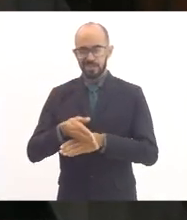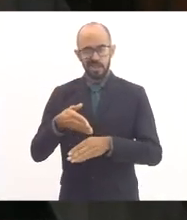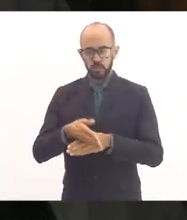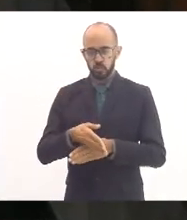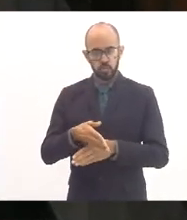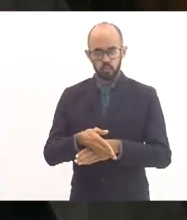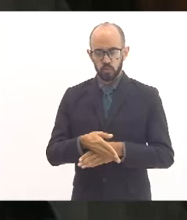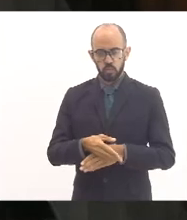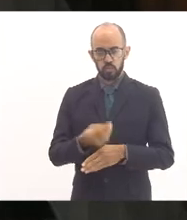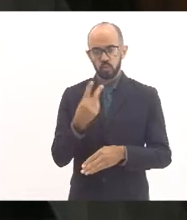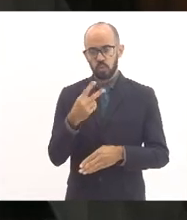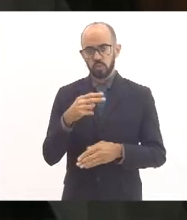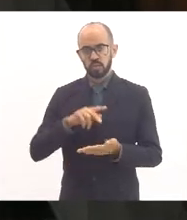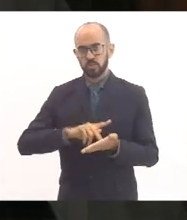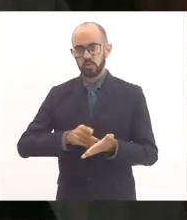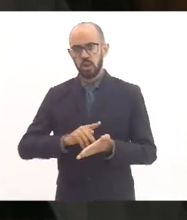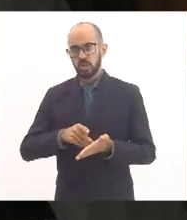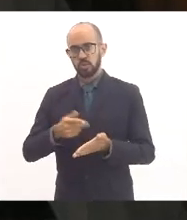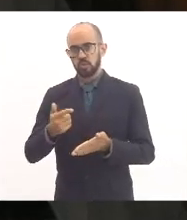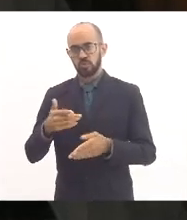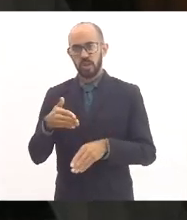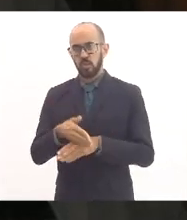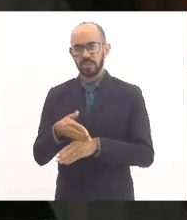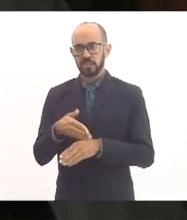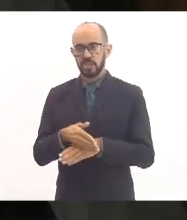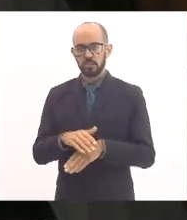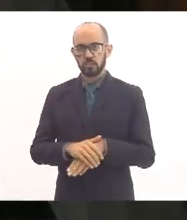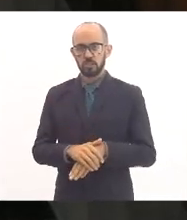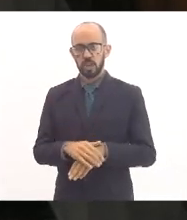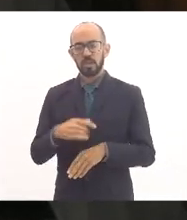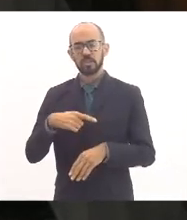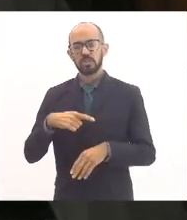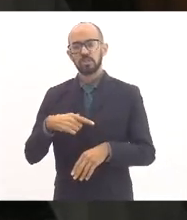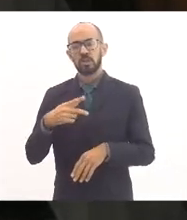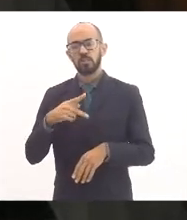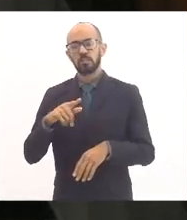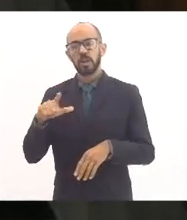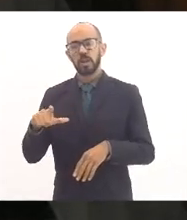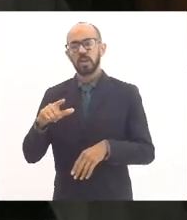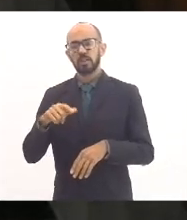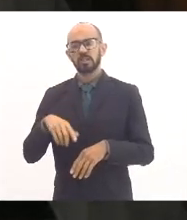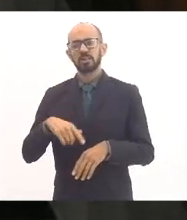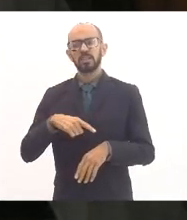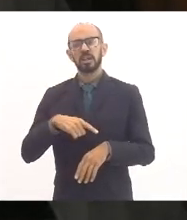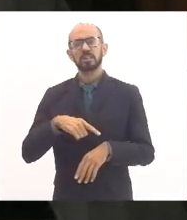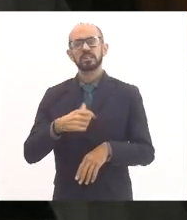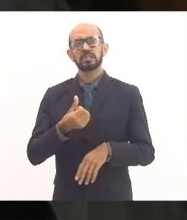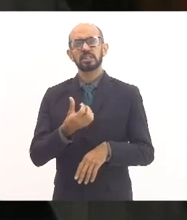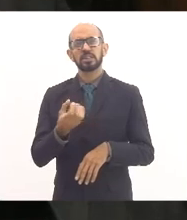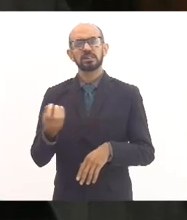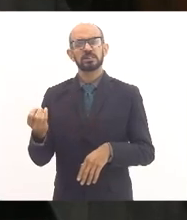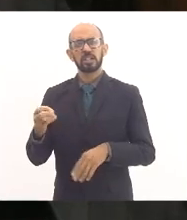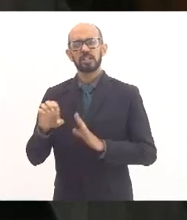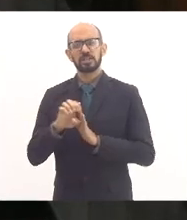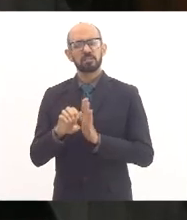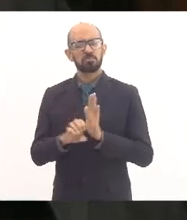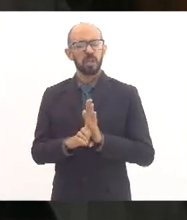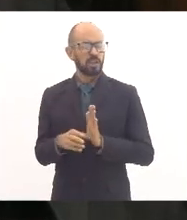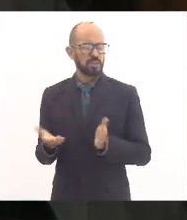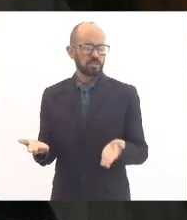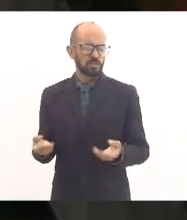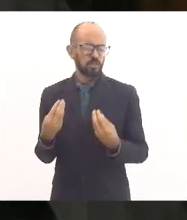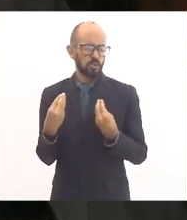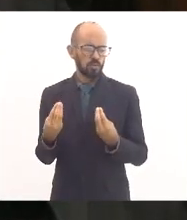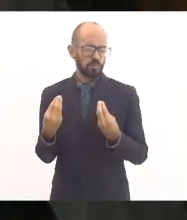não tiveram acesso e aí a gente é pego com projeto de lei que tem 600 emendas eu acho o que por si só